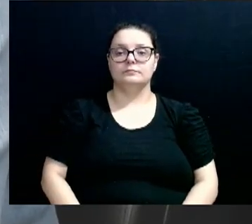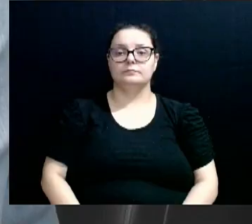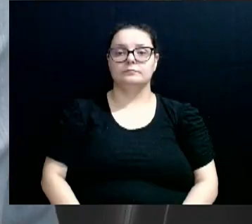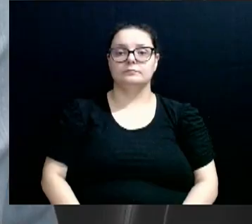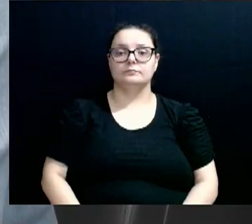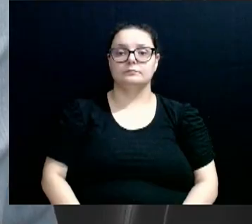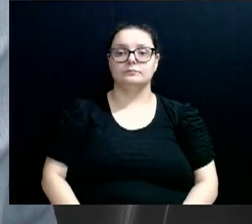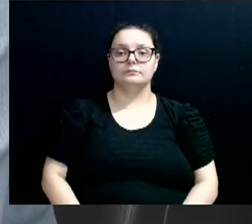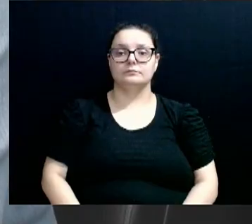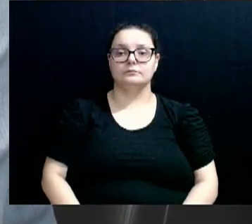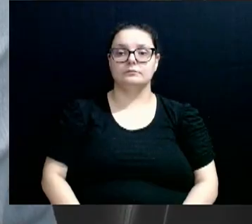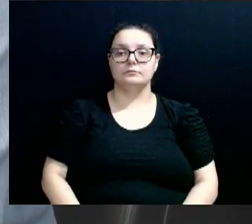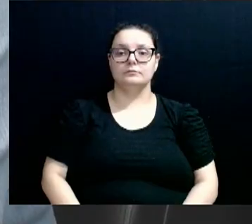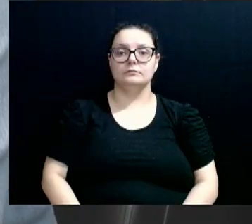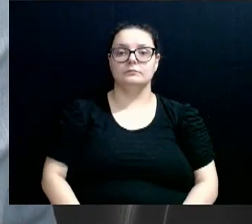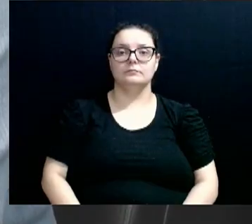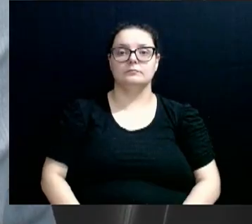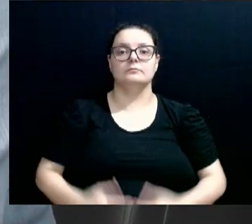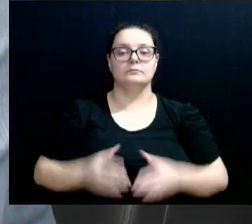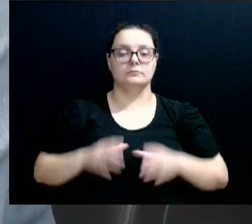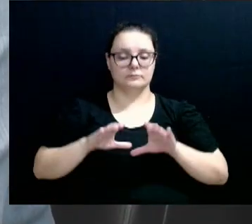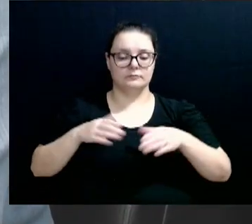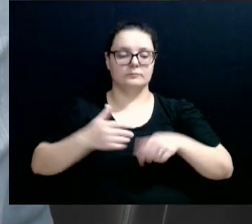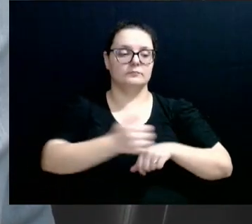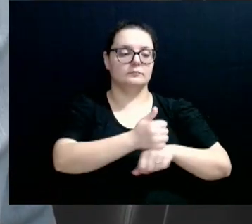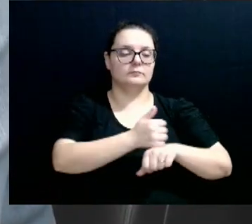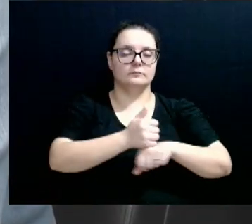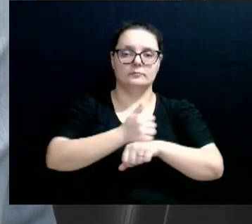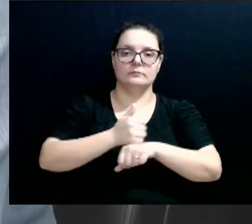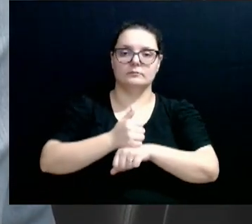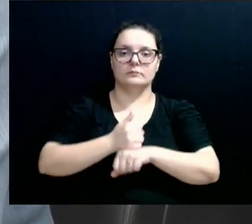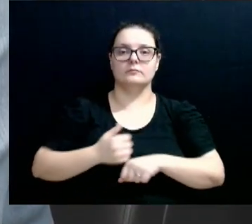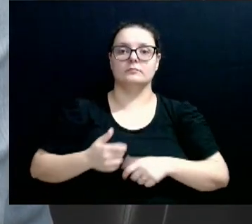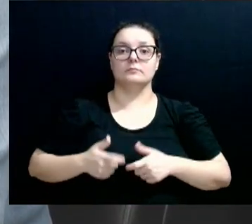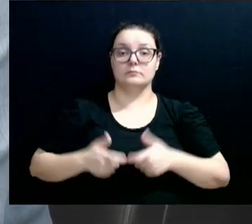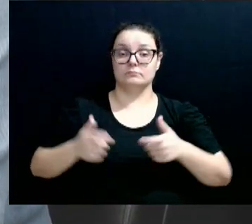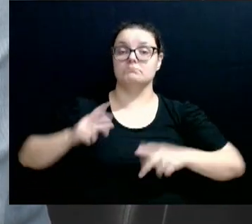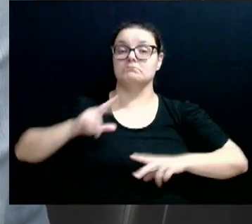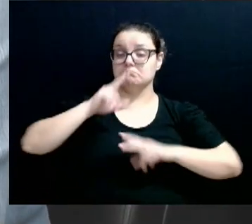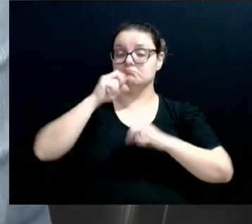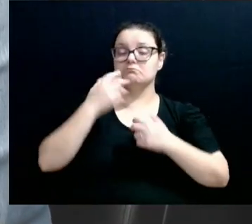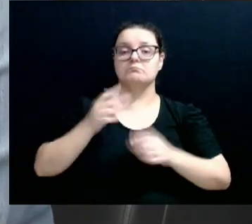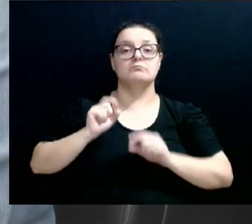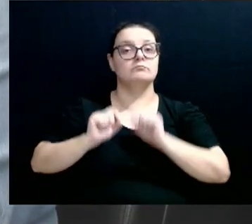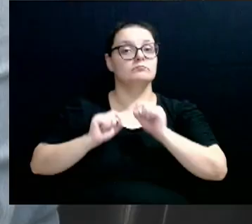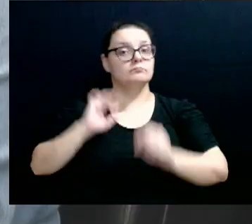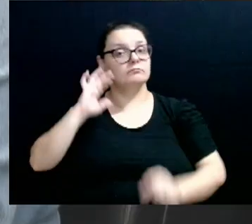Então o corpo de profissionais, cara, ele é muito robusto. O que eu acho que me ajudou